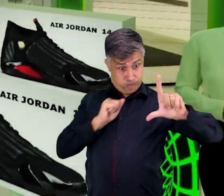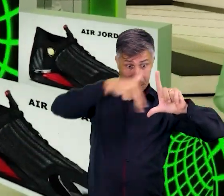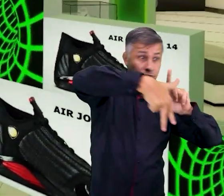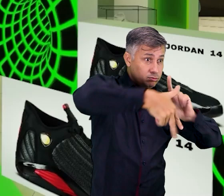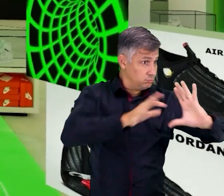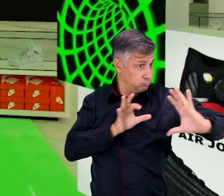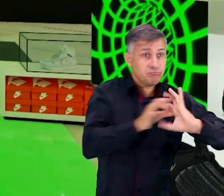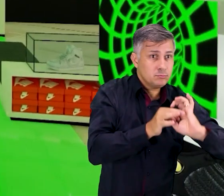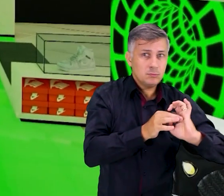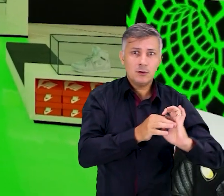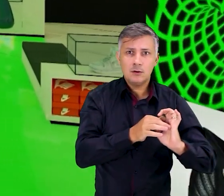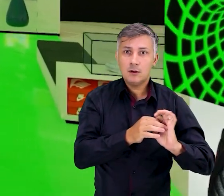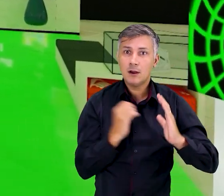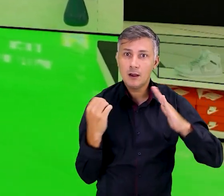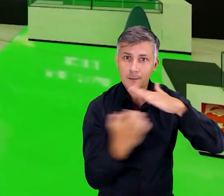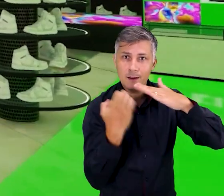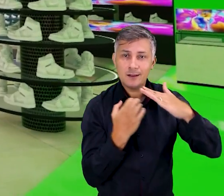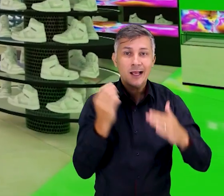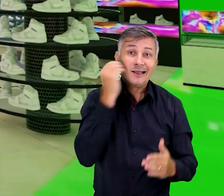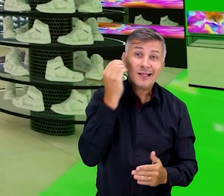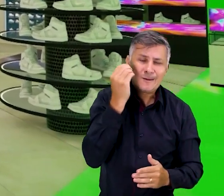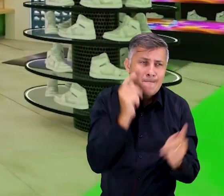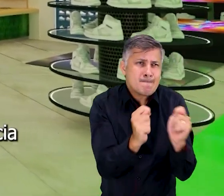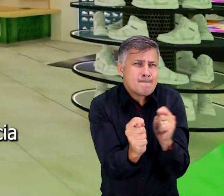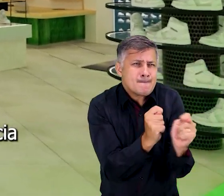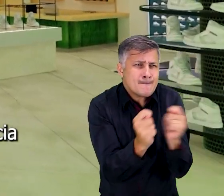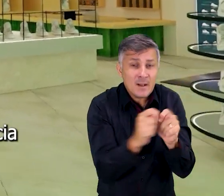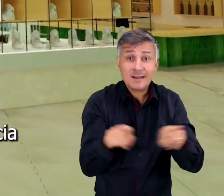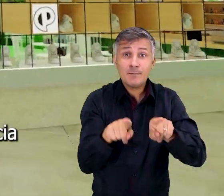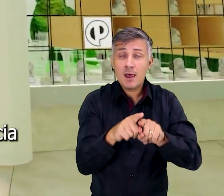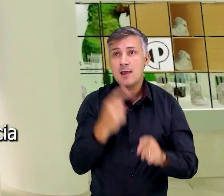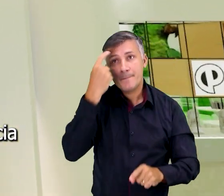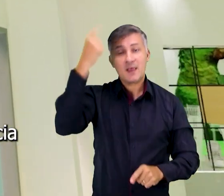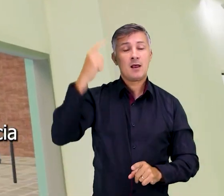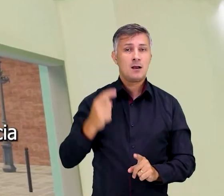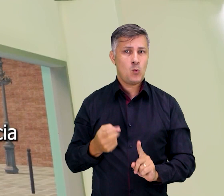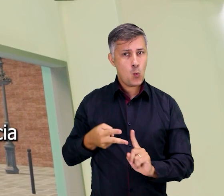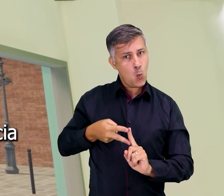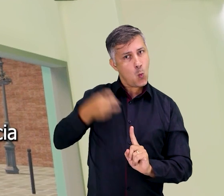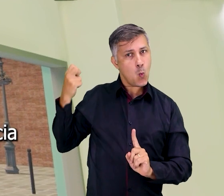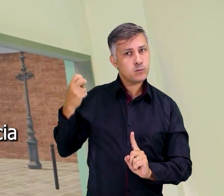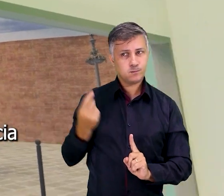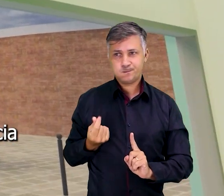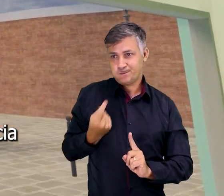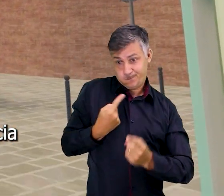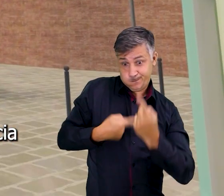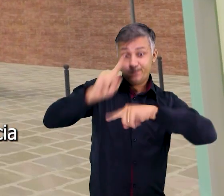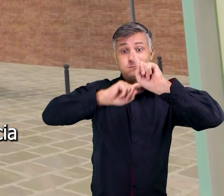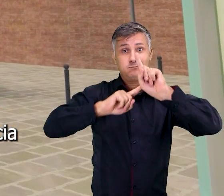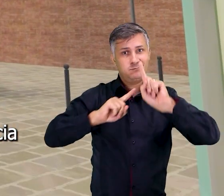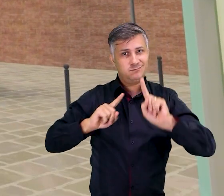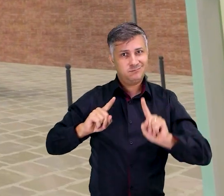metaverso quanto mais atrativo ele parece ser para diminuir os seus custos e incrementar o lucro ou a percepção de valor de sua